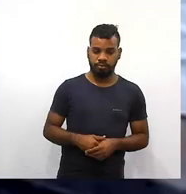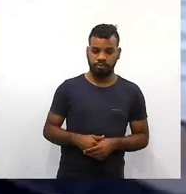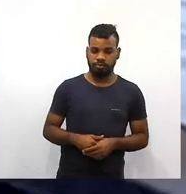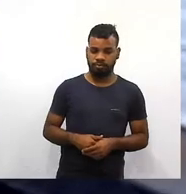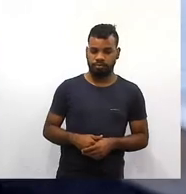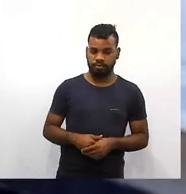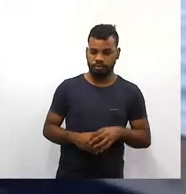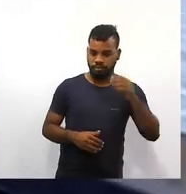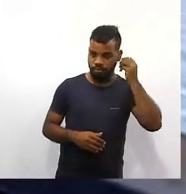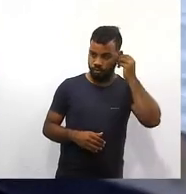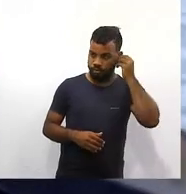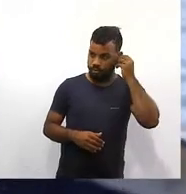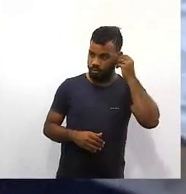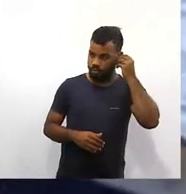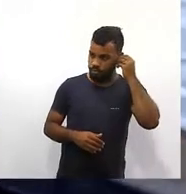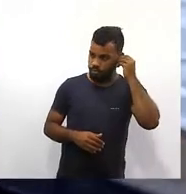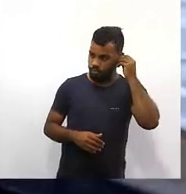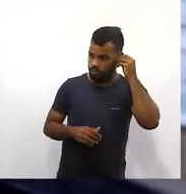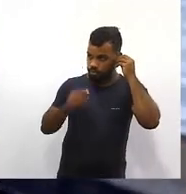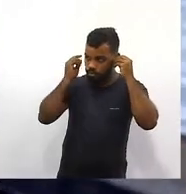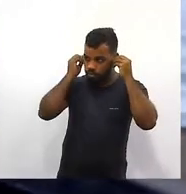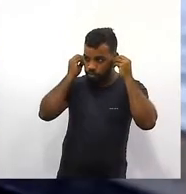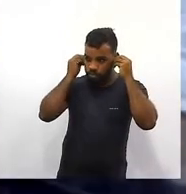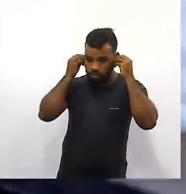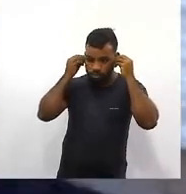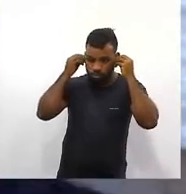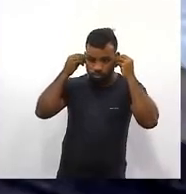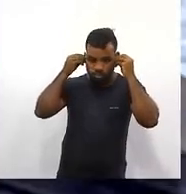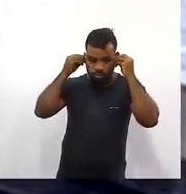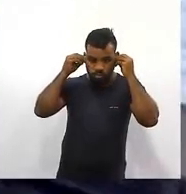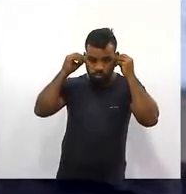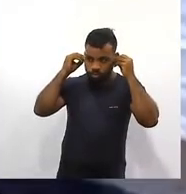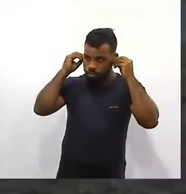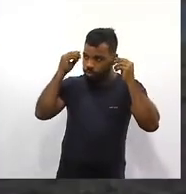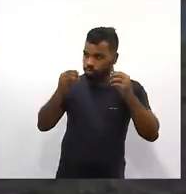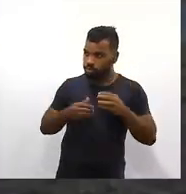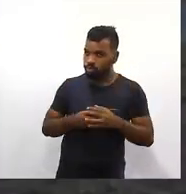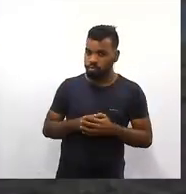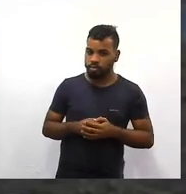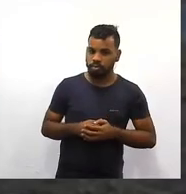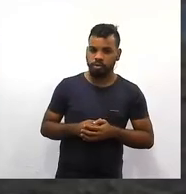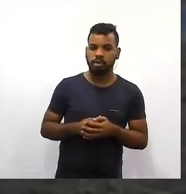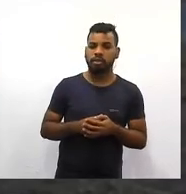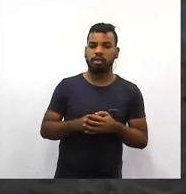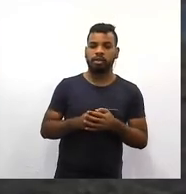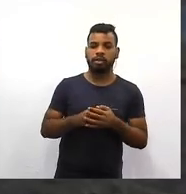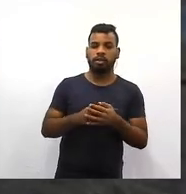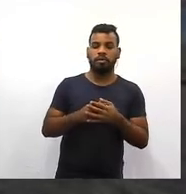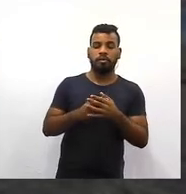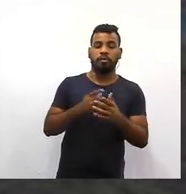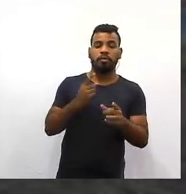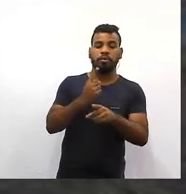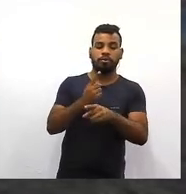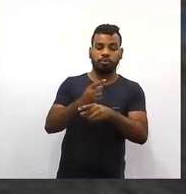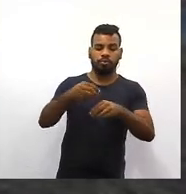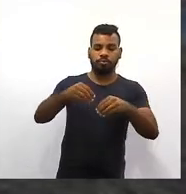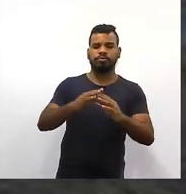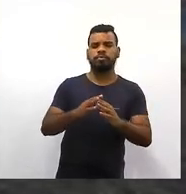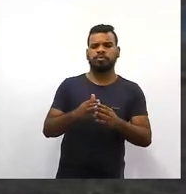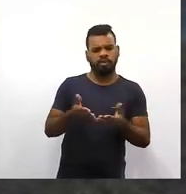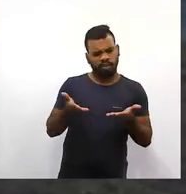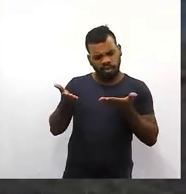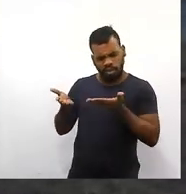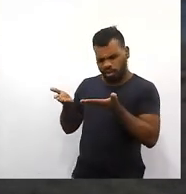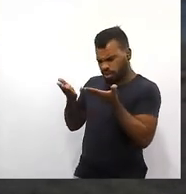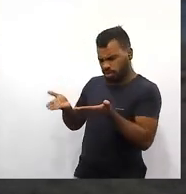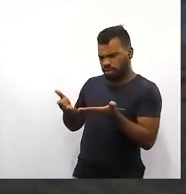Como é que diz? Agora me fugiu. Do enterro, né? Que eles encontram o enterro no meio do caminho. Então ele diz assim, olha, a quem estás carregando, irmão das